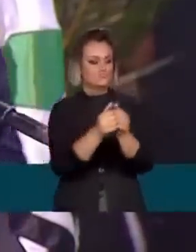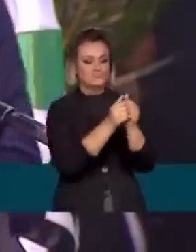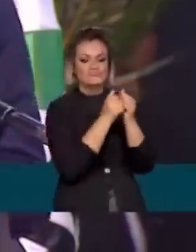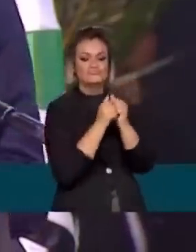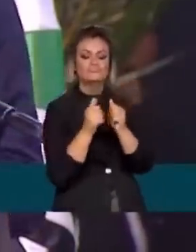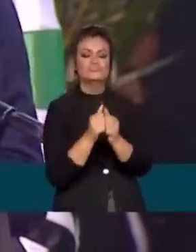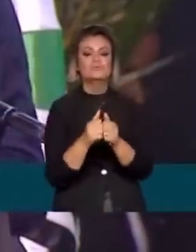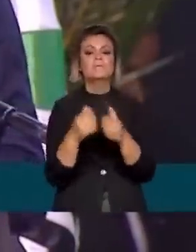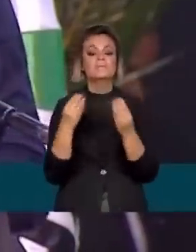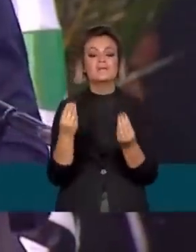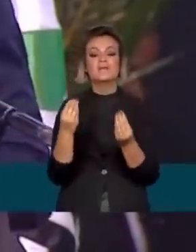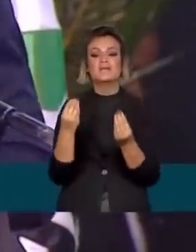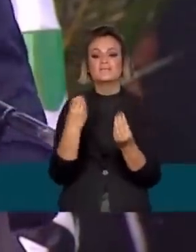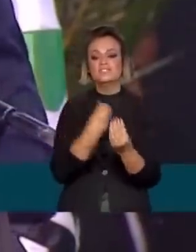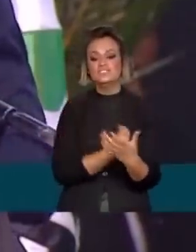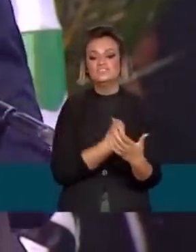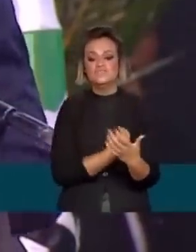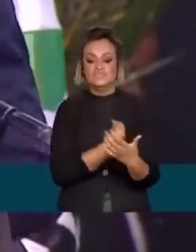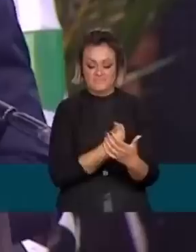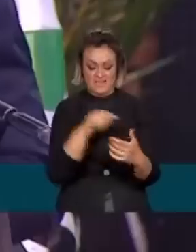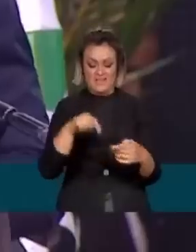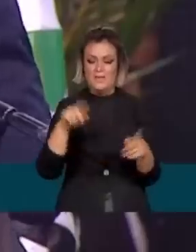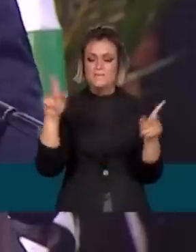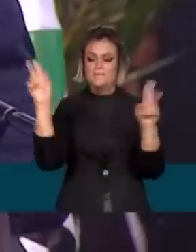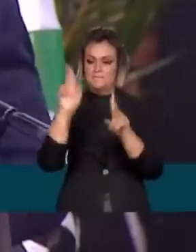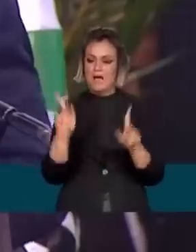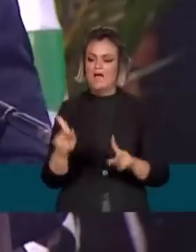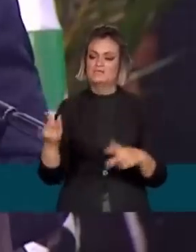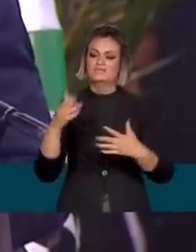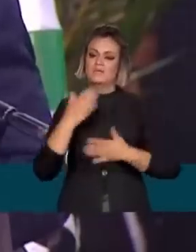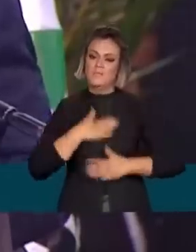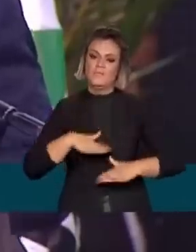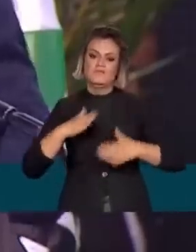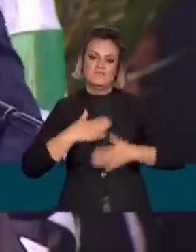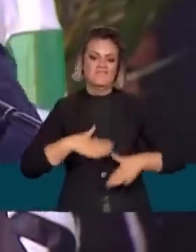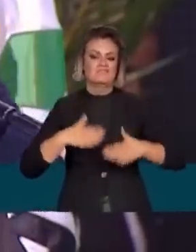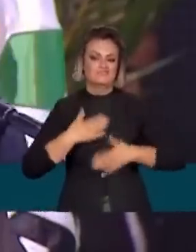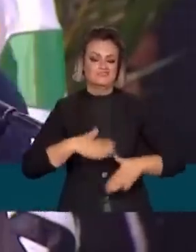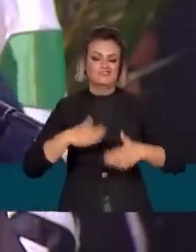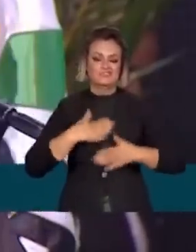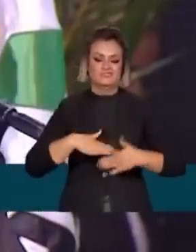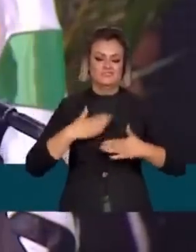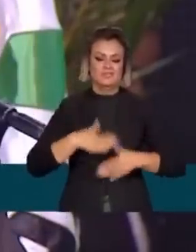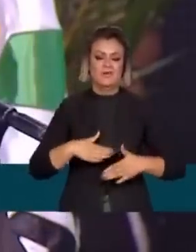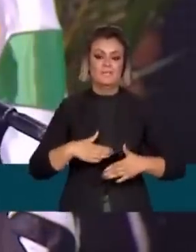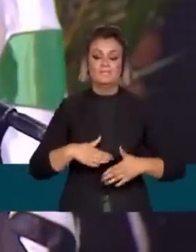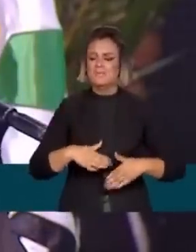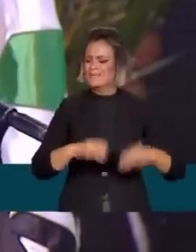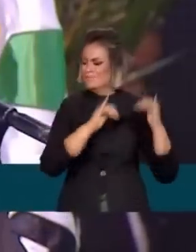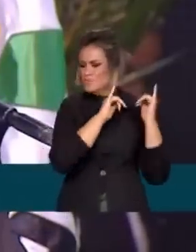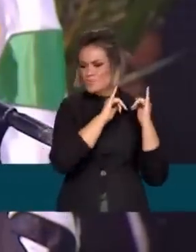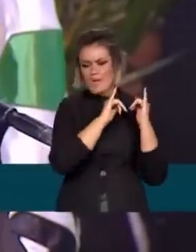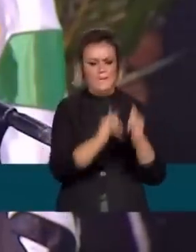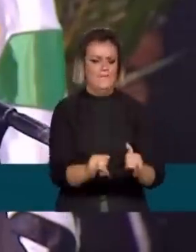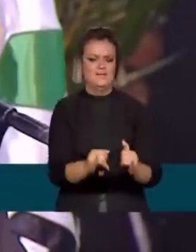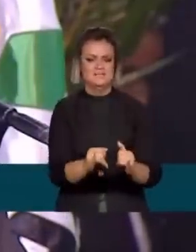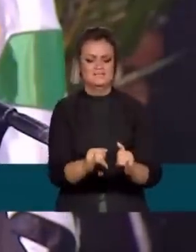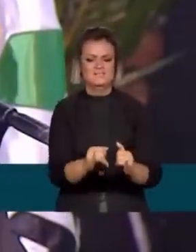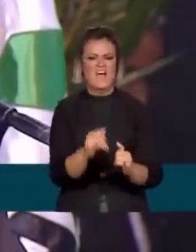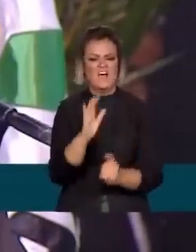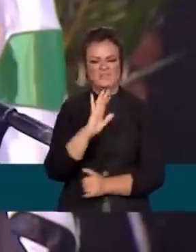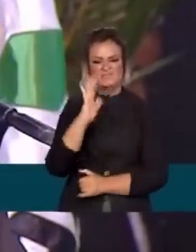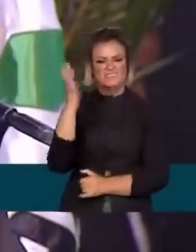que a gente possa viver num continente de paz, de tranquilidade, para que a gente nunca mais repita o